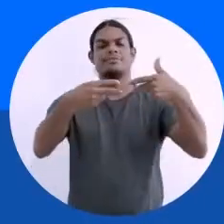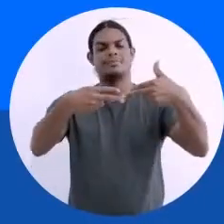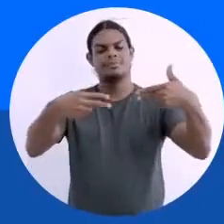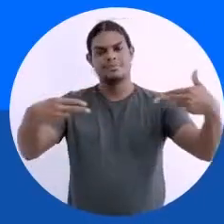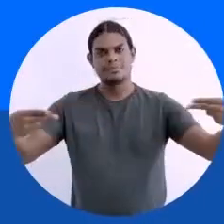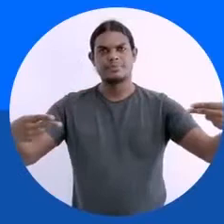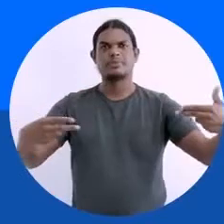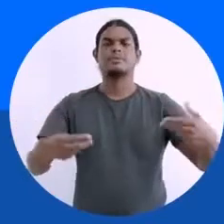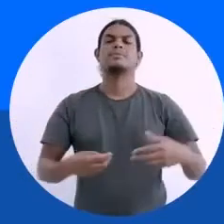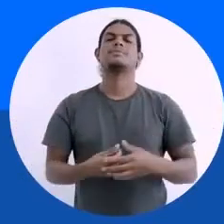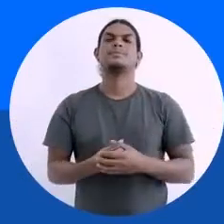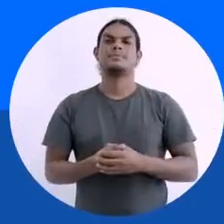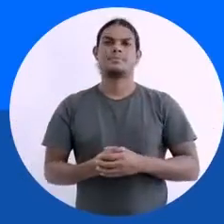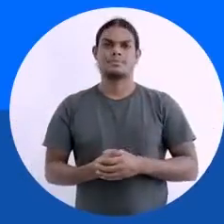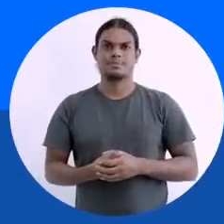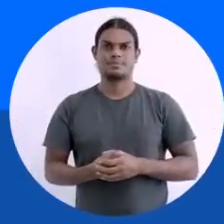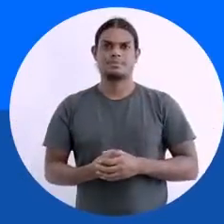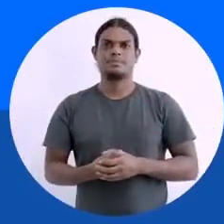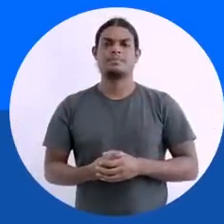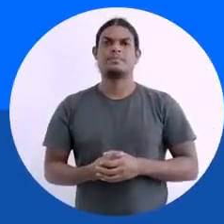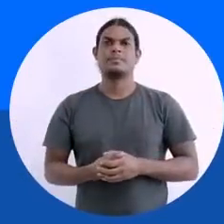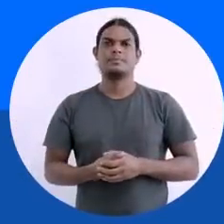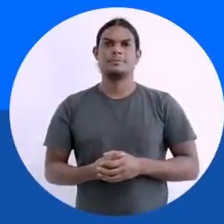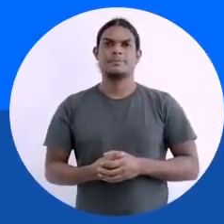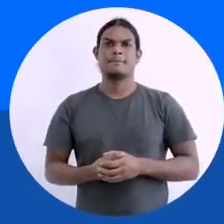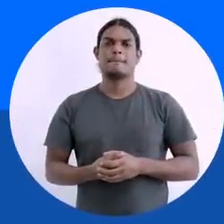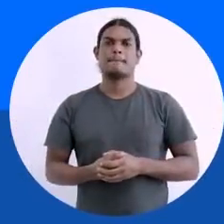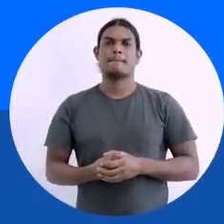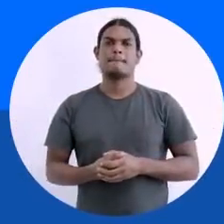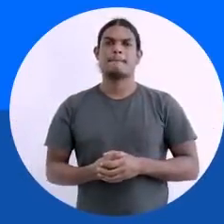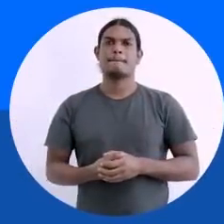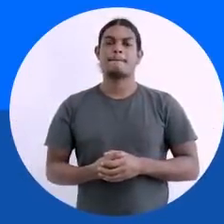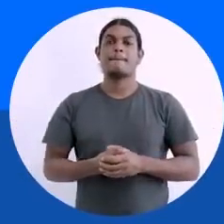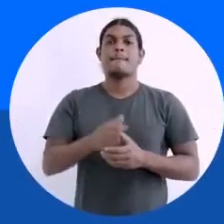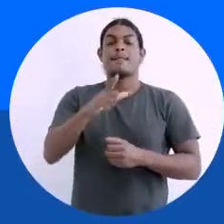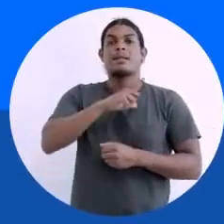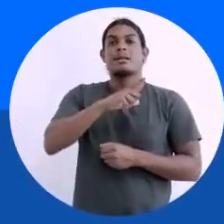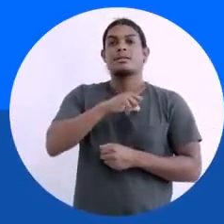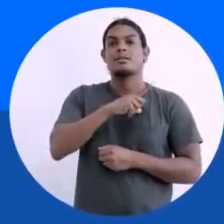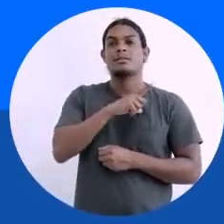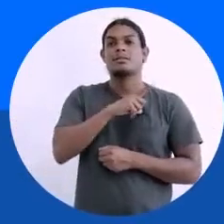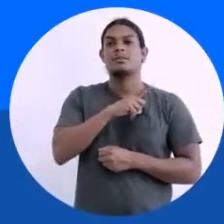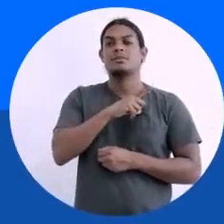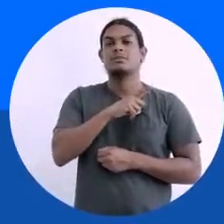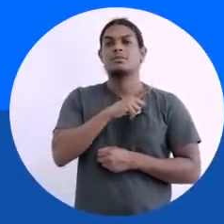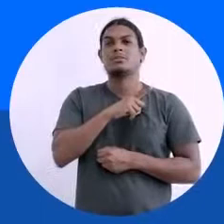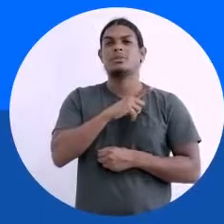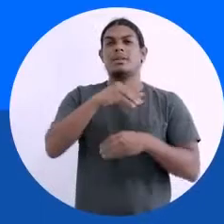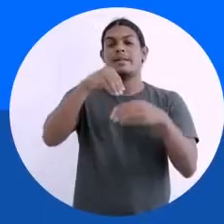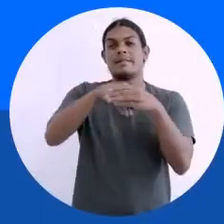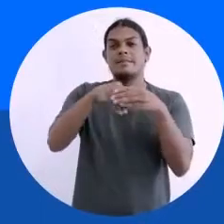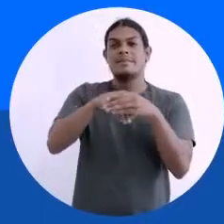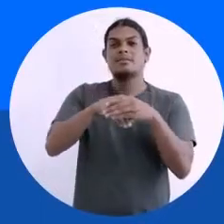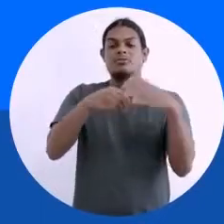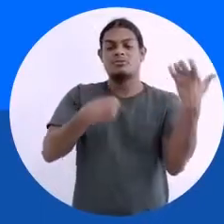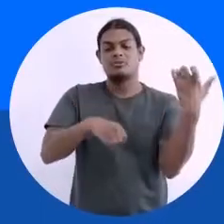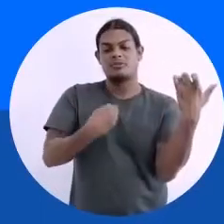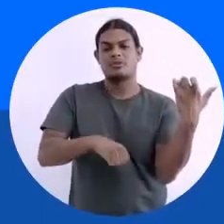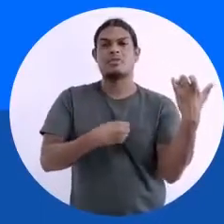780 música, 786 instrumentos musicais. Aí você tem, dentro dos instrumentos musicais, você vai ter